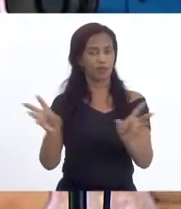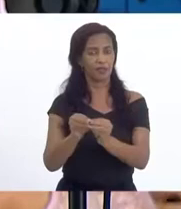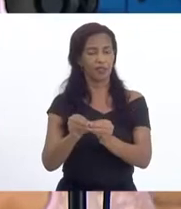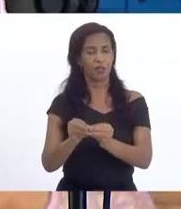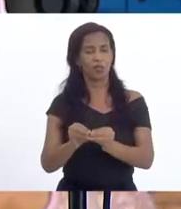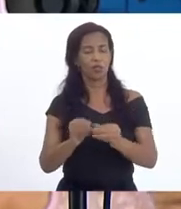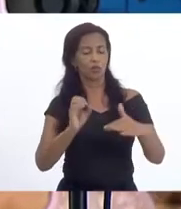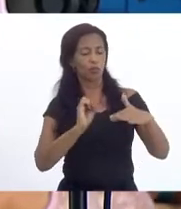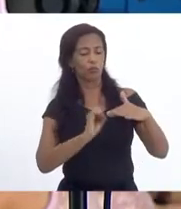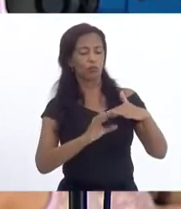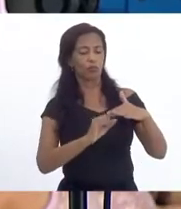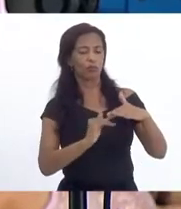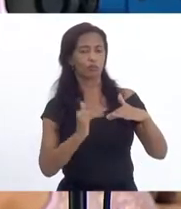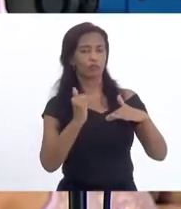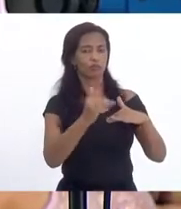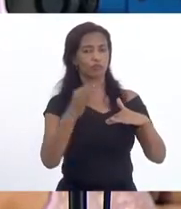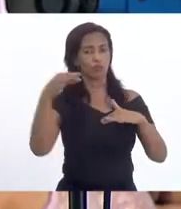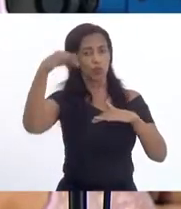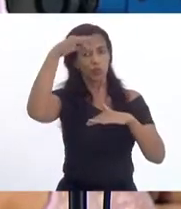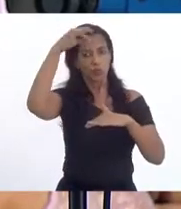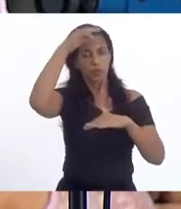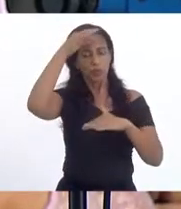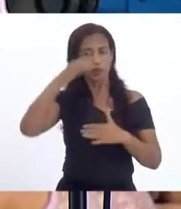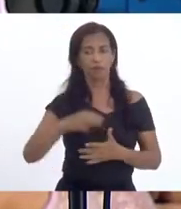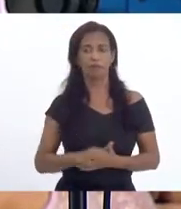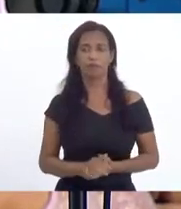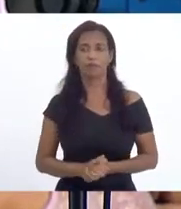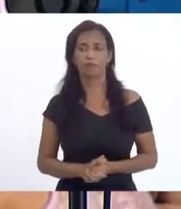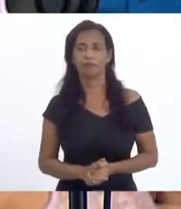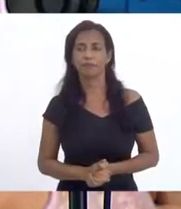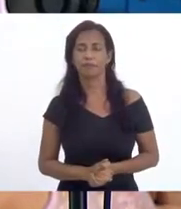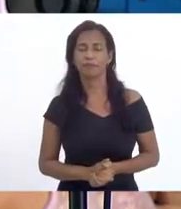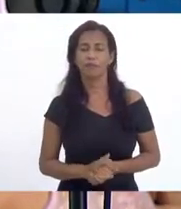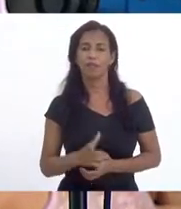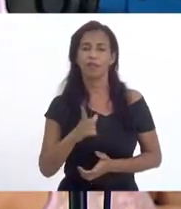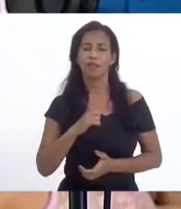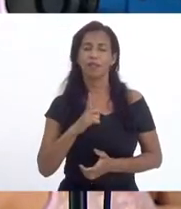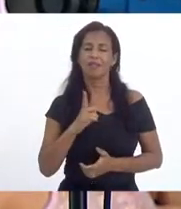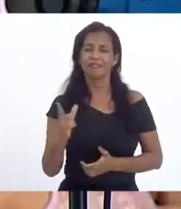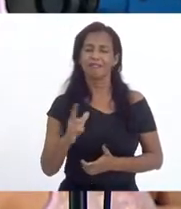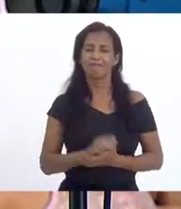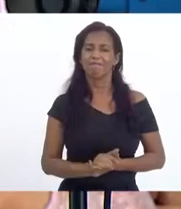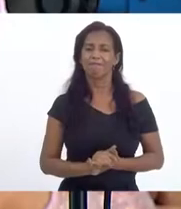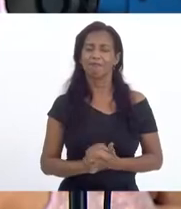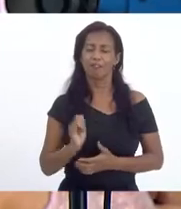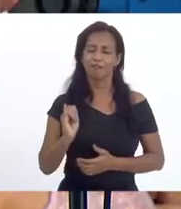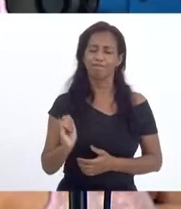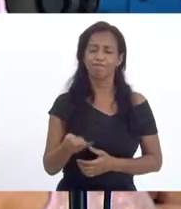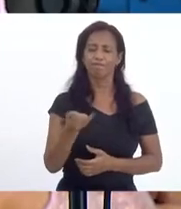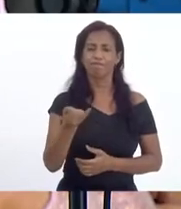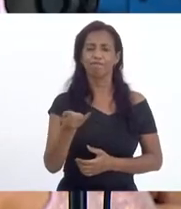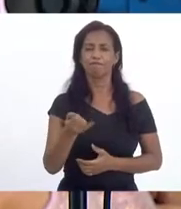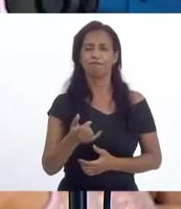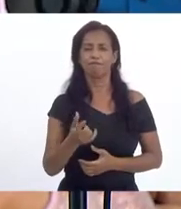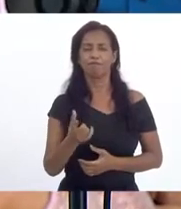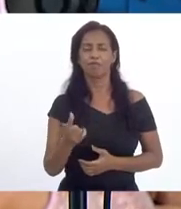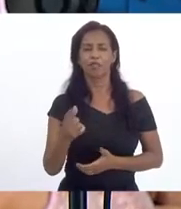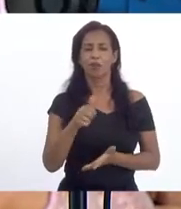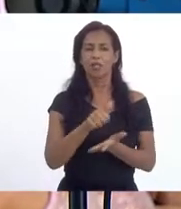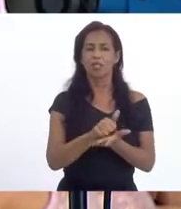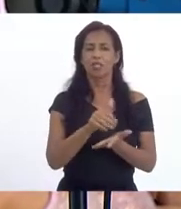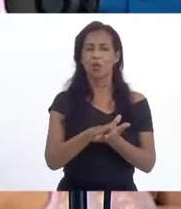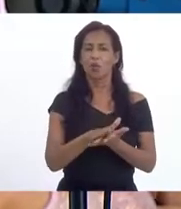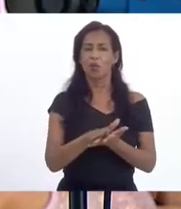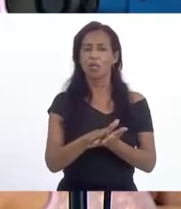Fundo Soberano, o Espírito Santo teve a vantagem de estar tendo uma sequência de